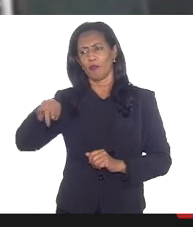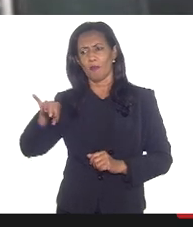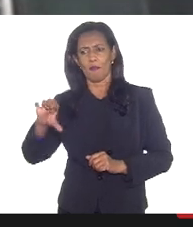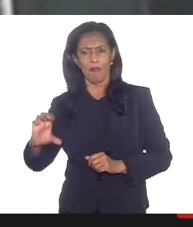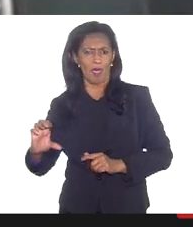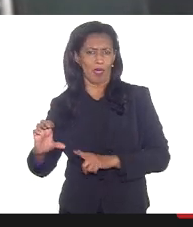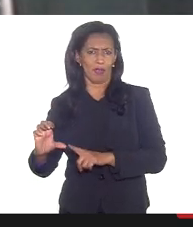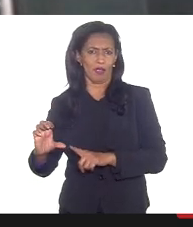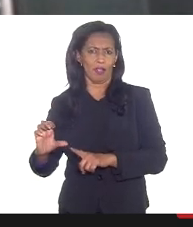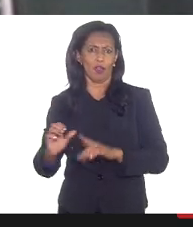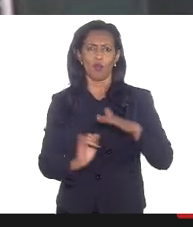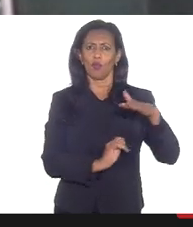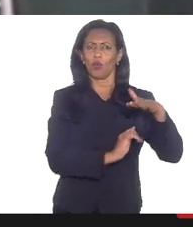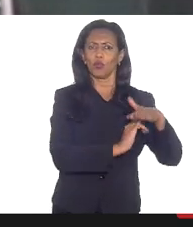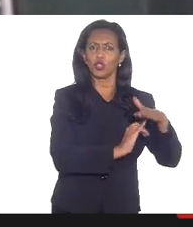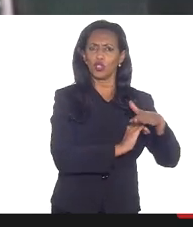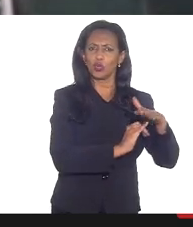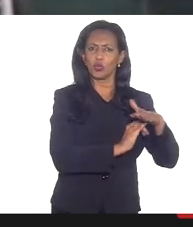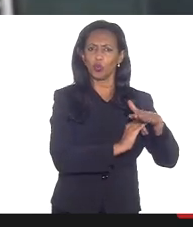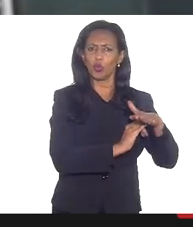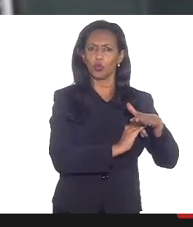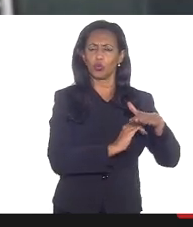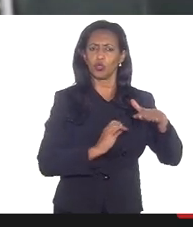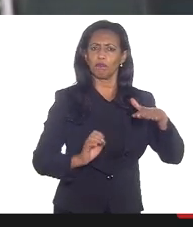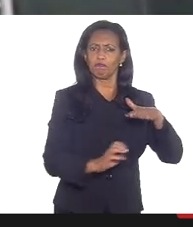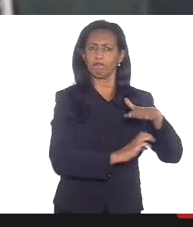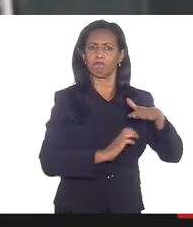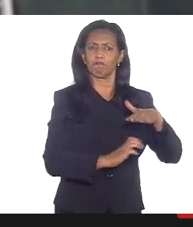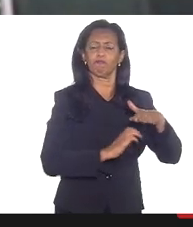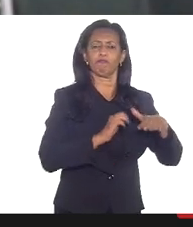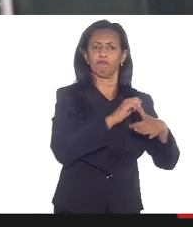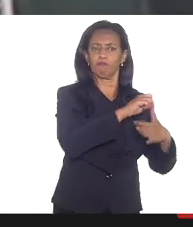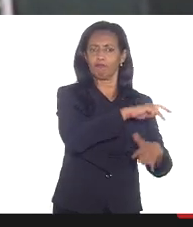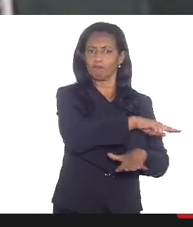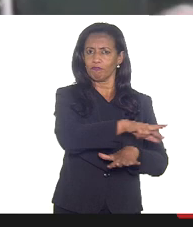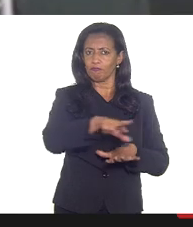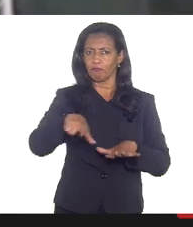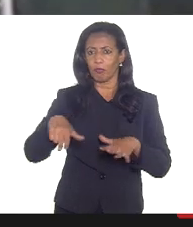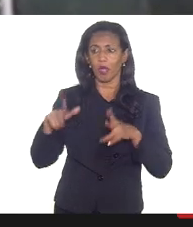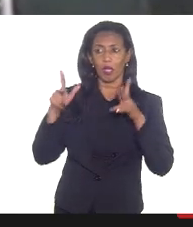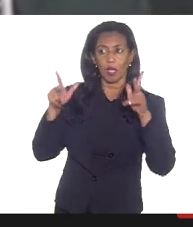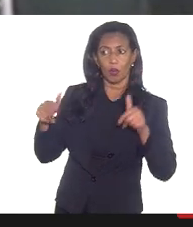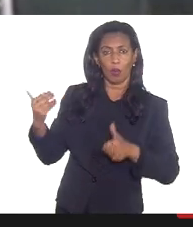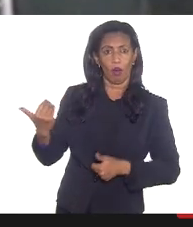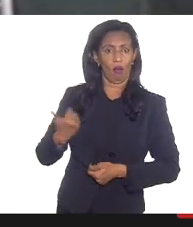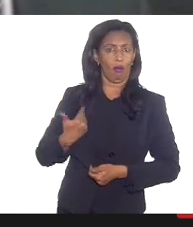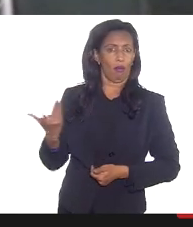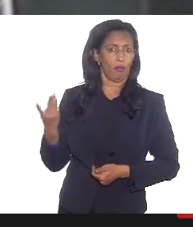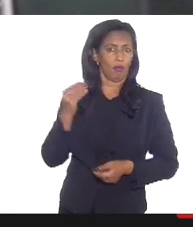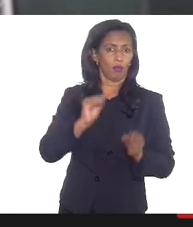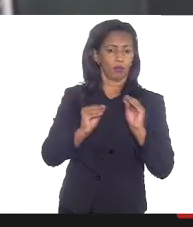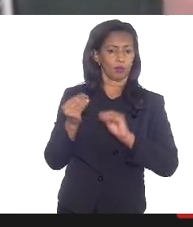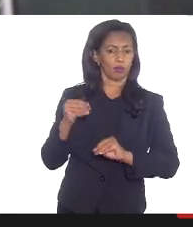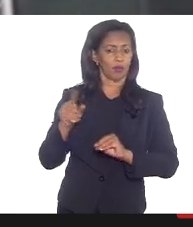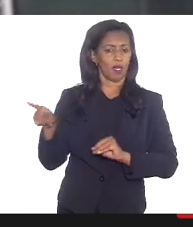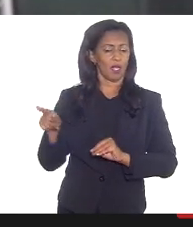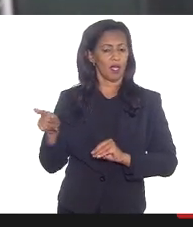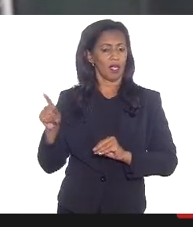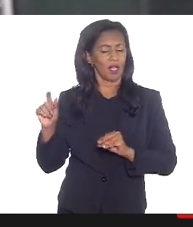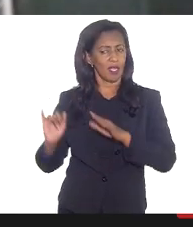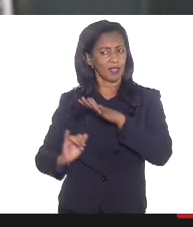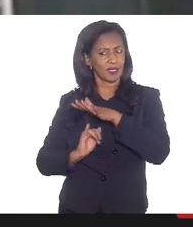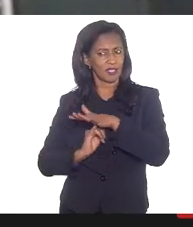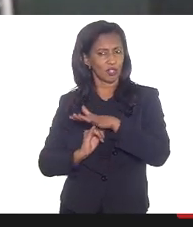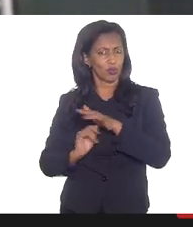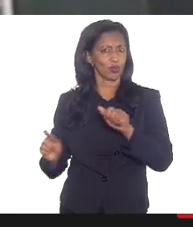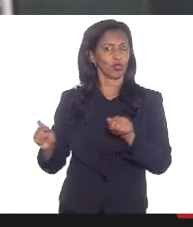foram institutos e fundações empresariais, como o companheiro falou há pouco. Esses institutos e fundações empresariais é